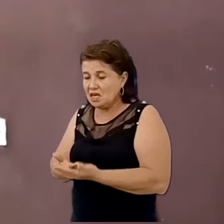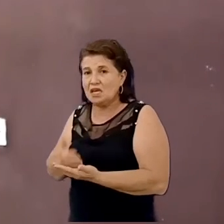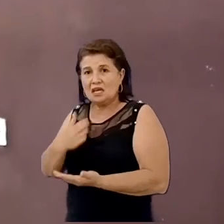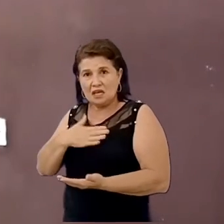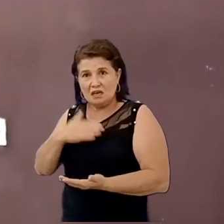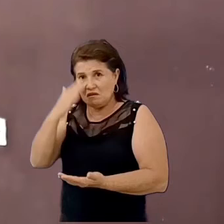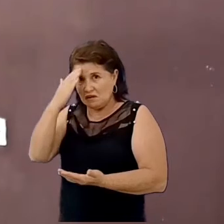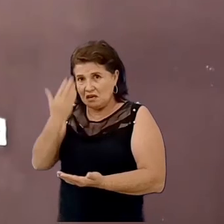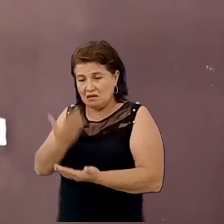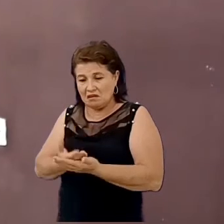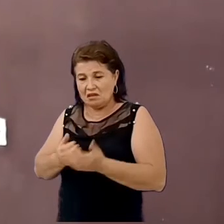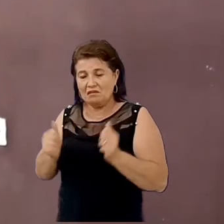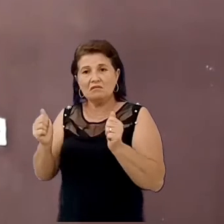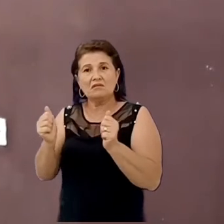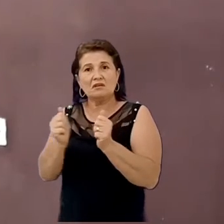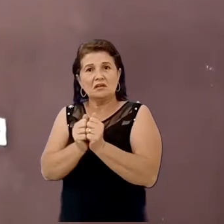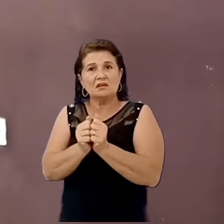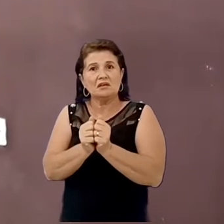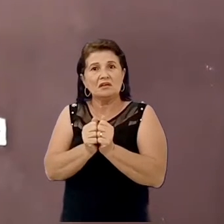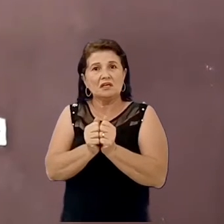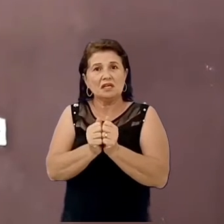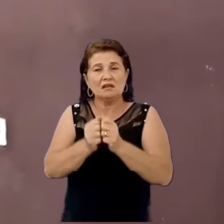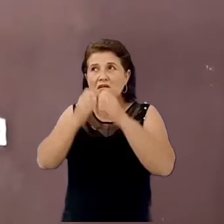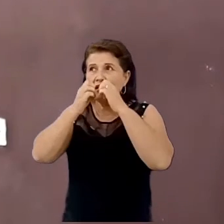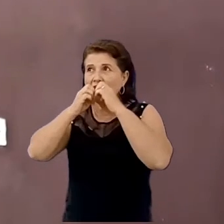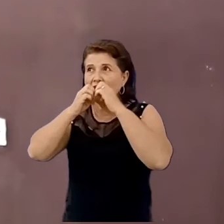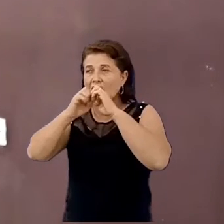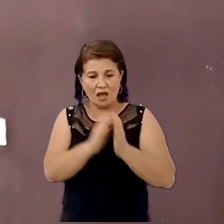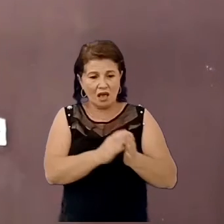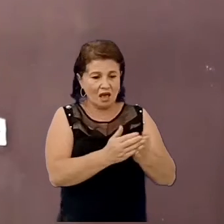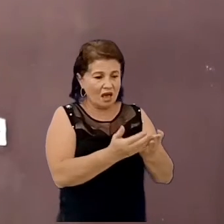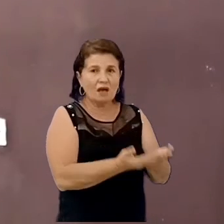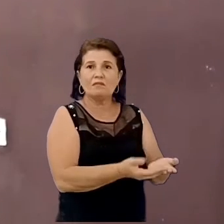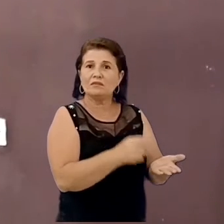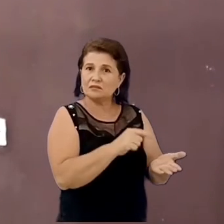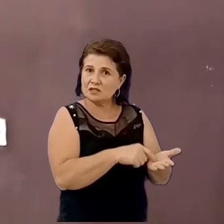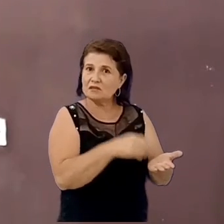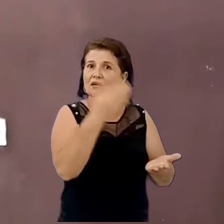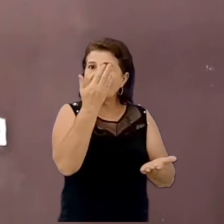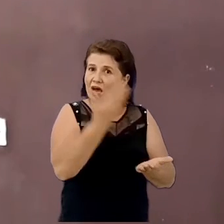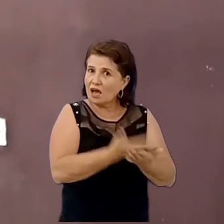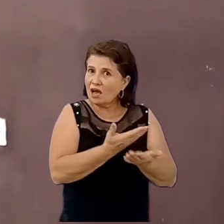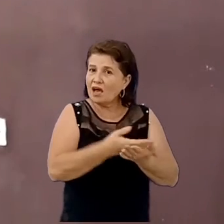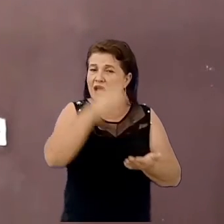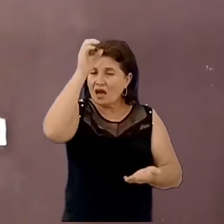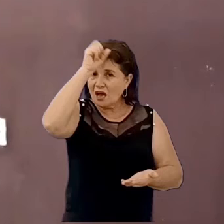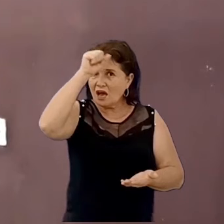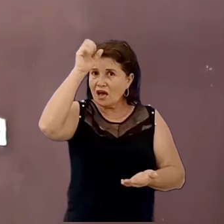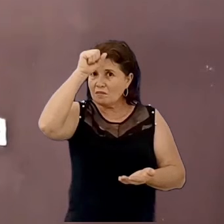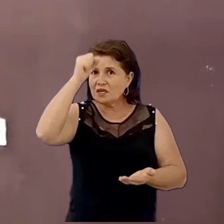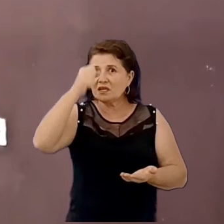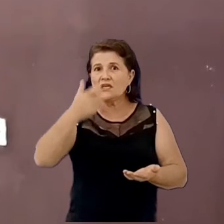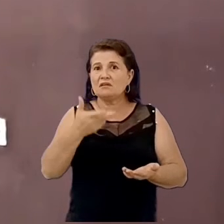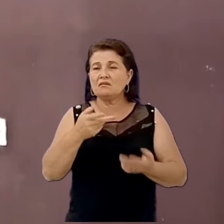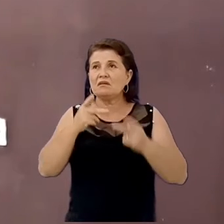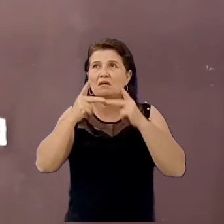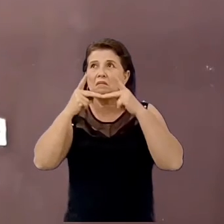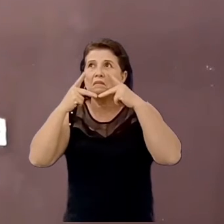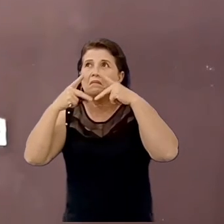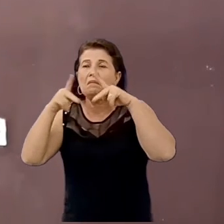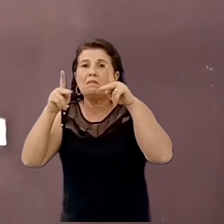temos caminhado baseados nesse Evangelho, puramente nesse Evangelho. A gente não tem a intenção de